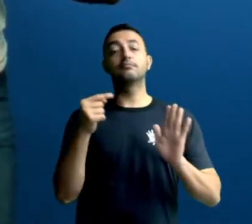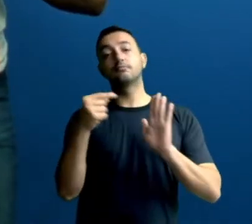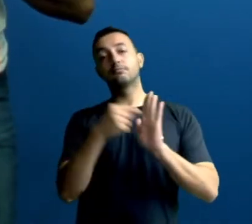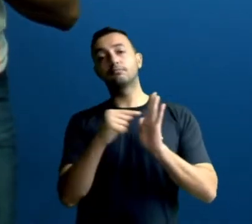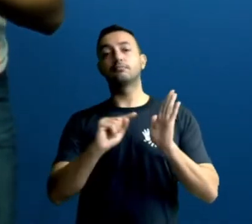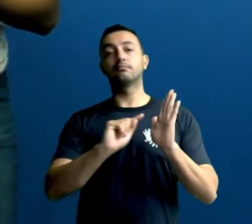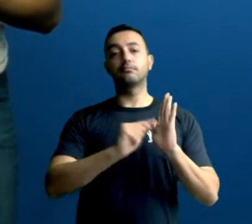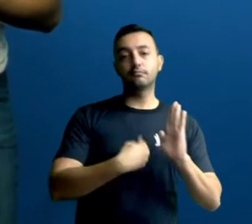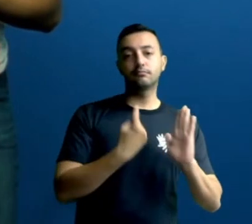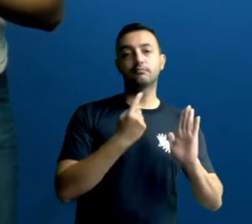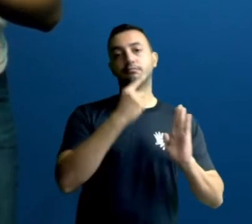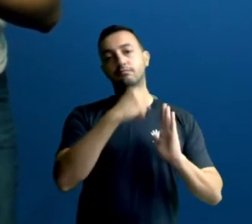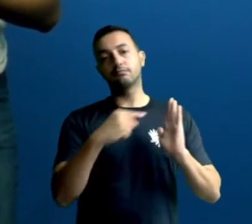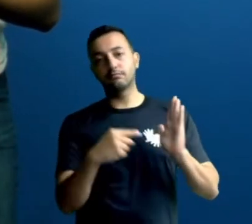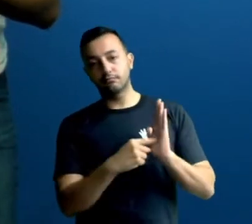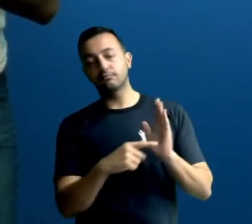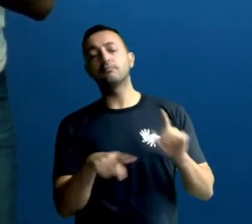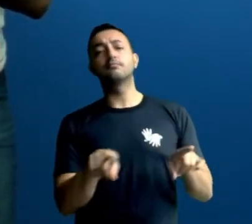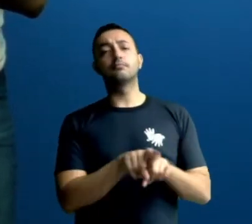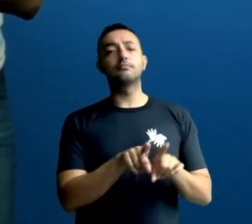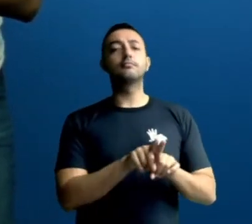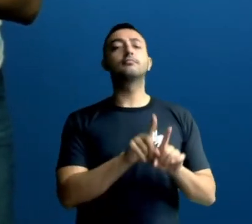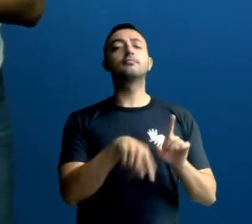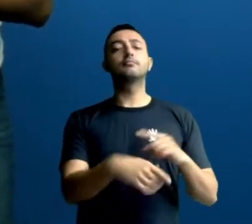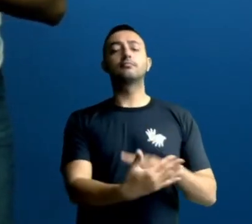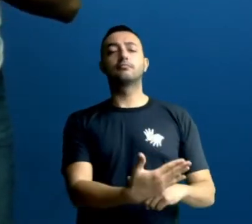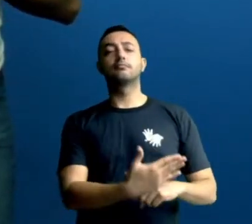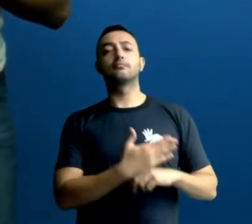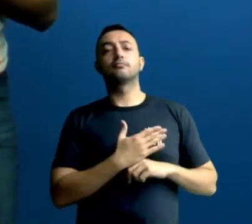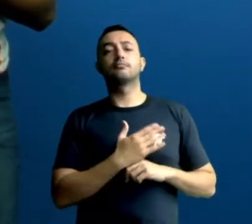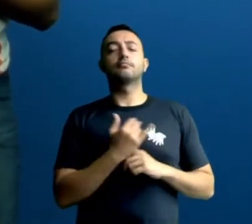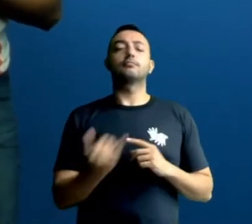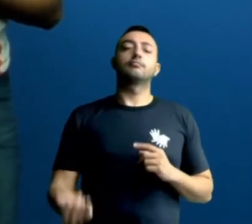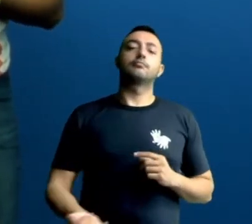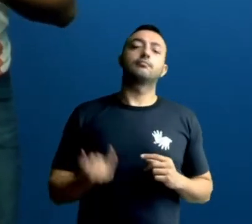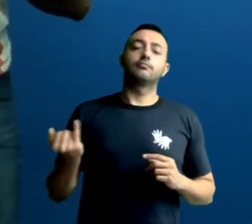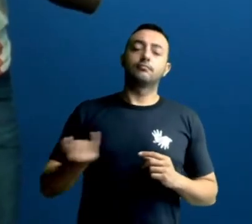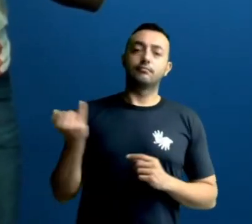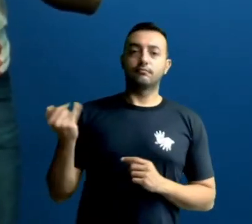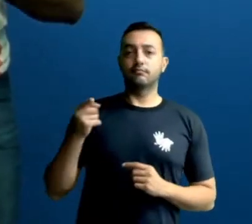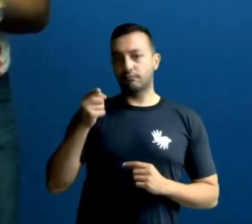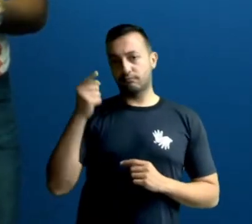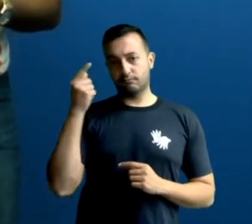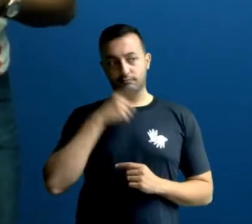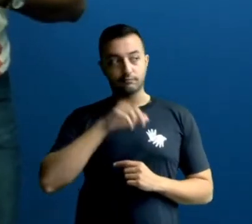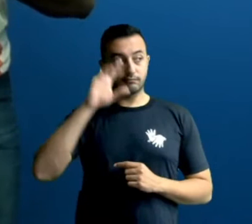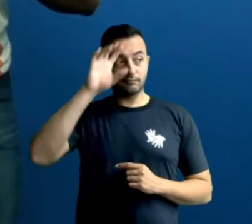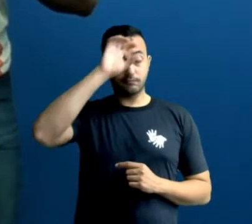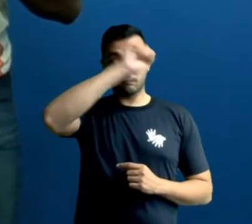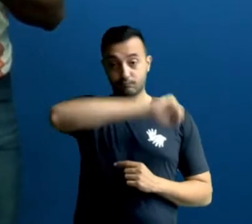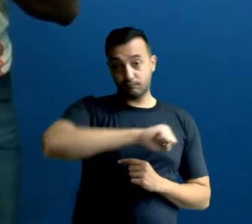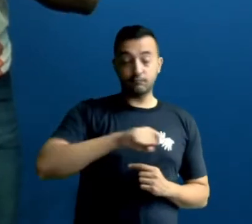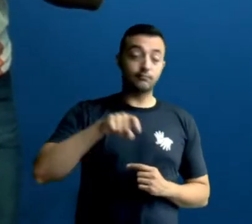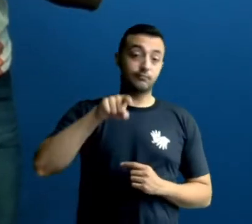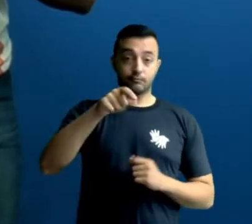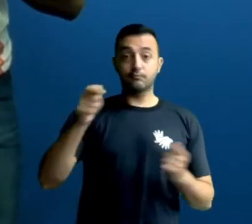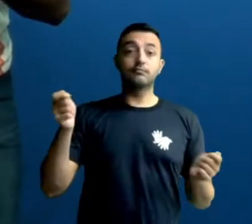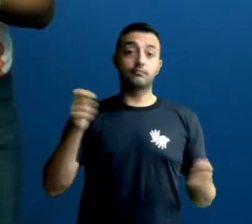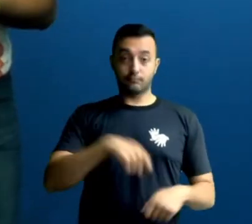pontuação são meios essenciais para que você consiga entender, para que você